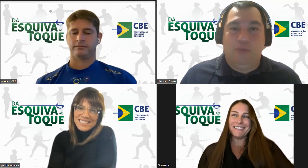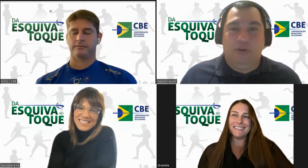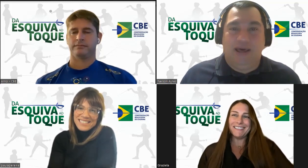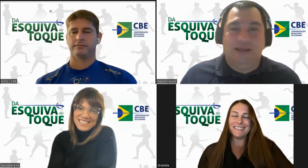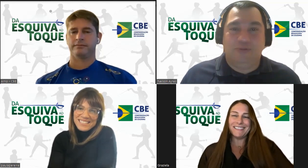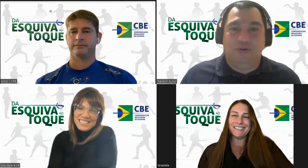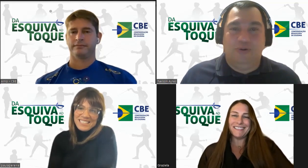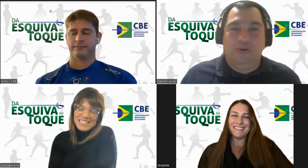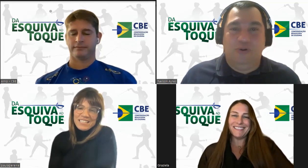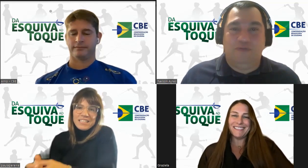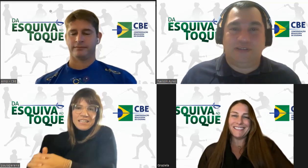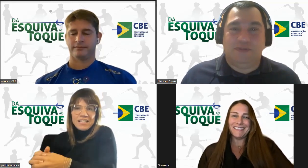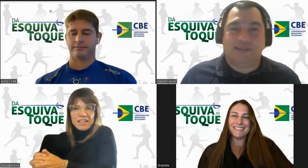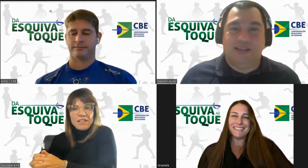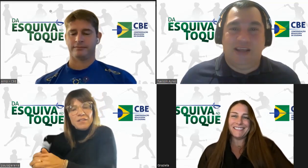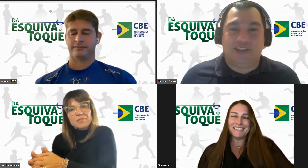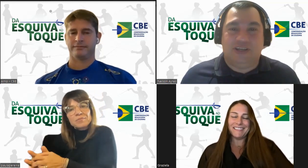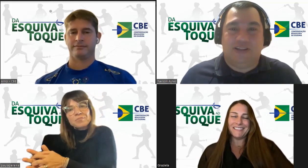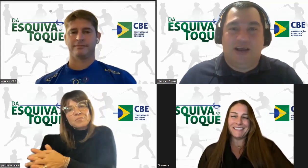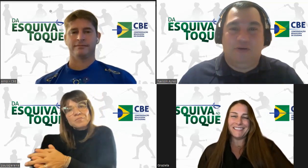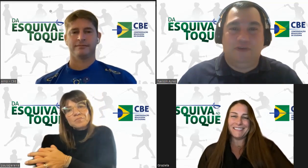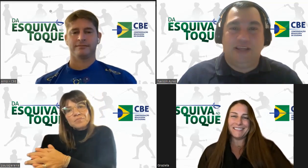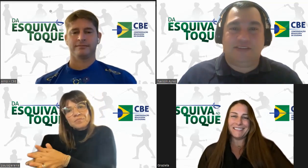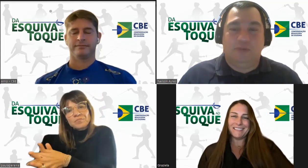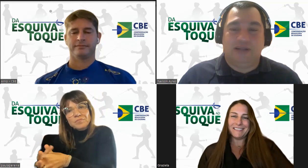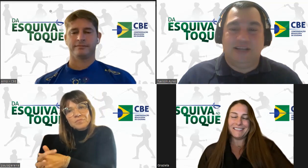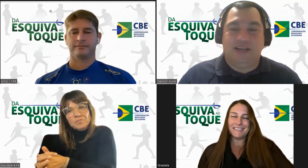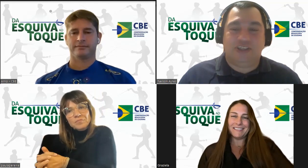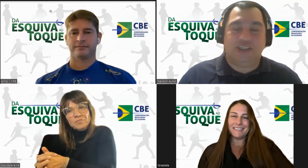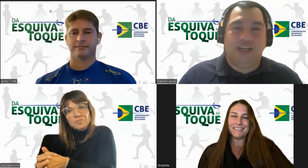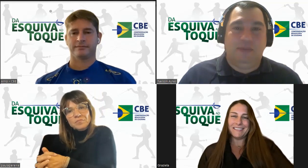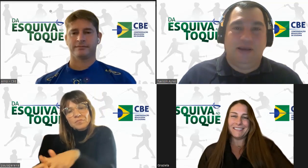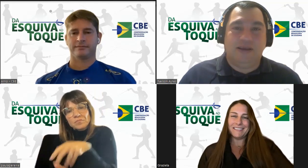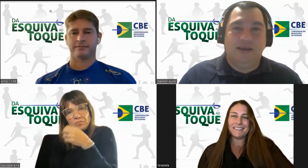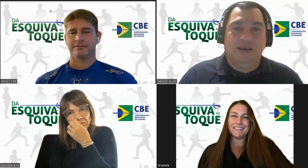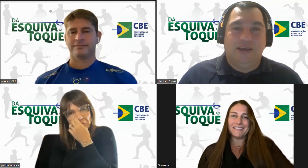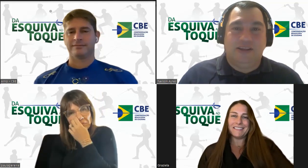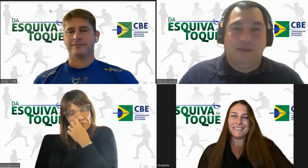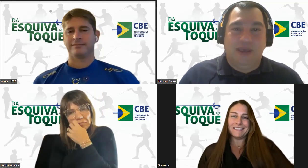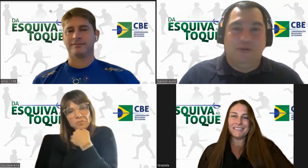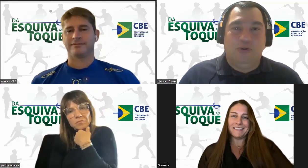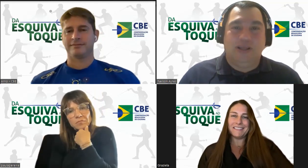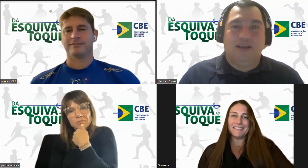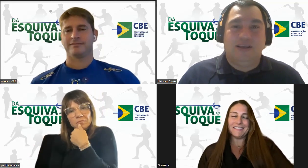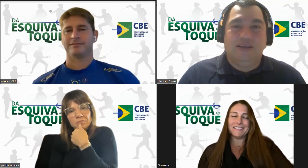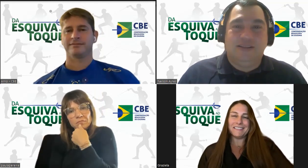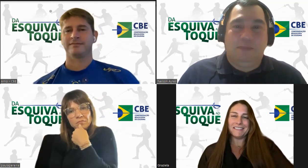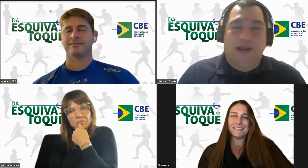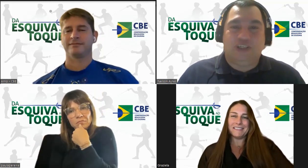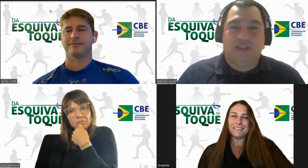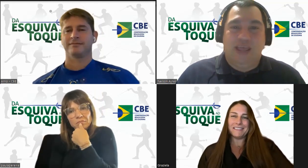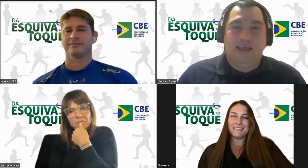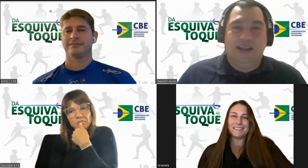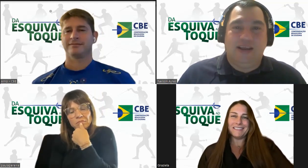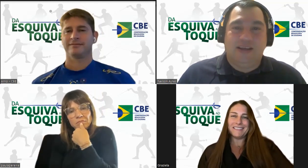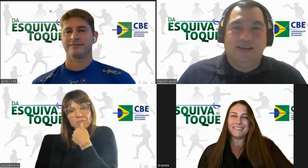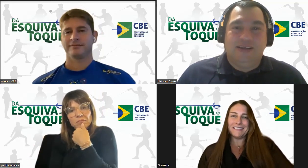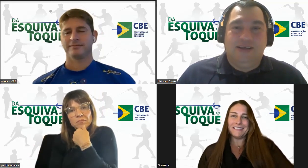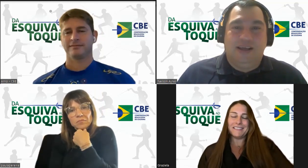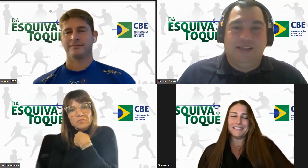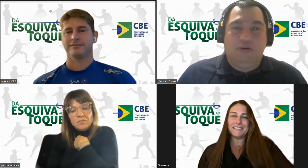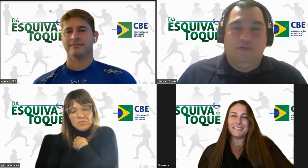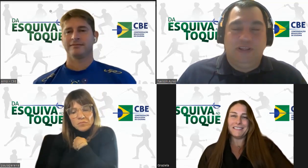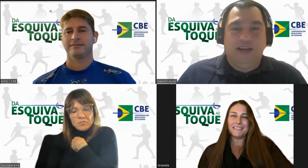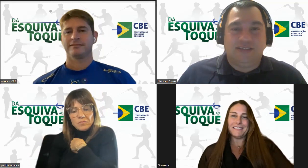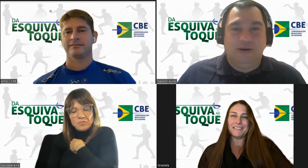ao meu lado o vice-presidente da Confederação Brasileira de esgrima e que também cuida da parte técnica